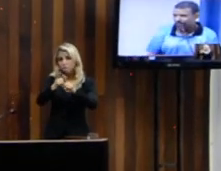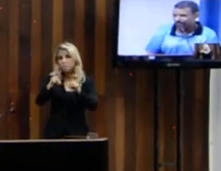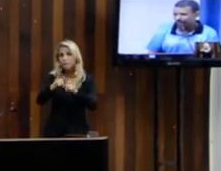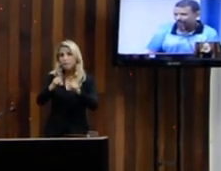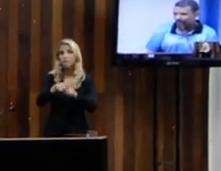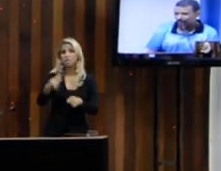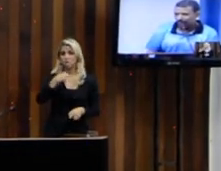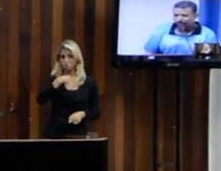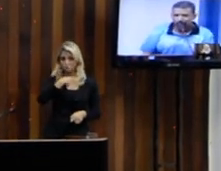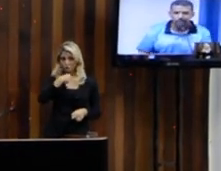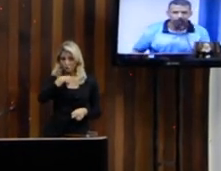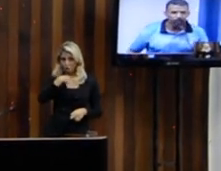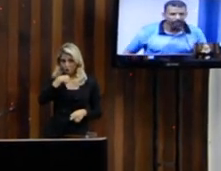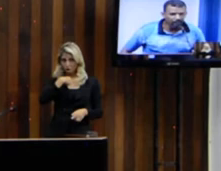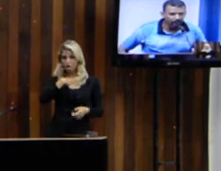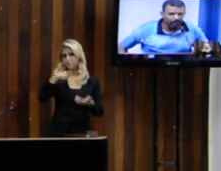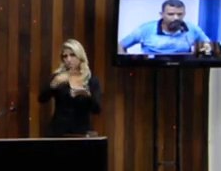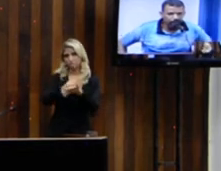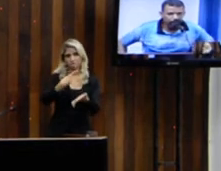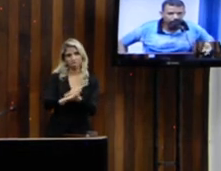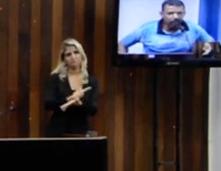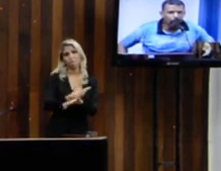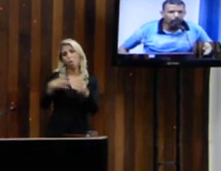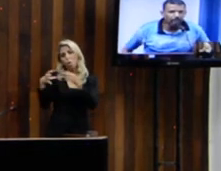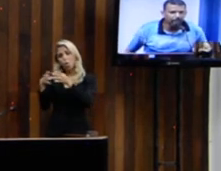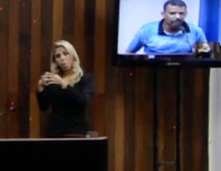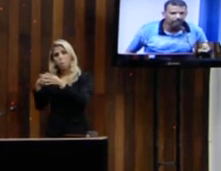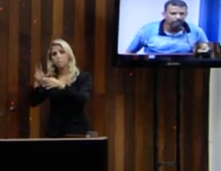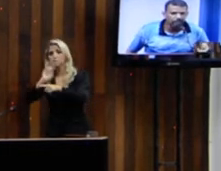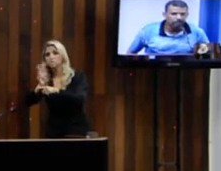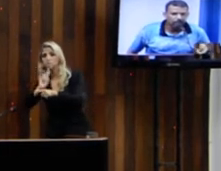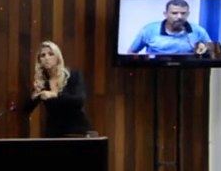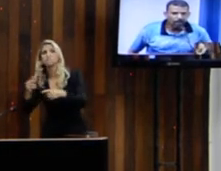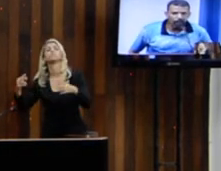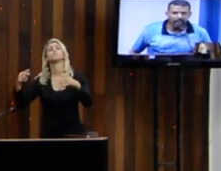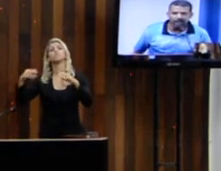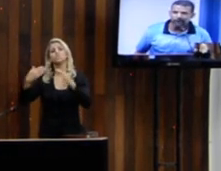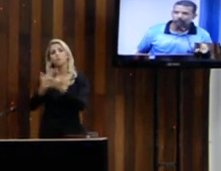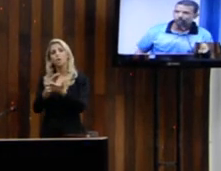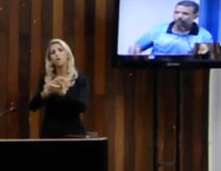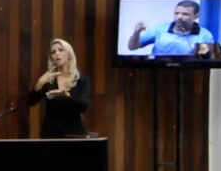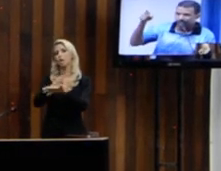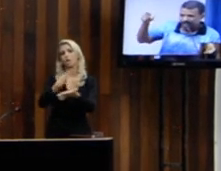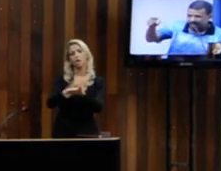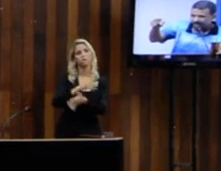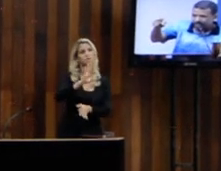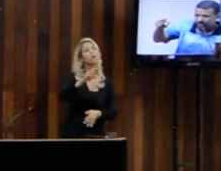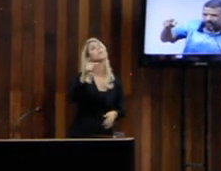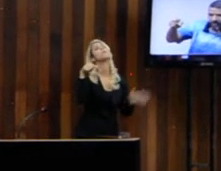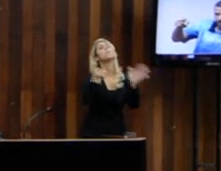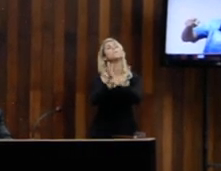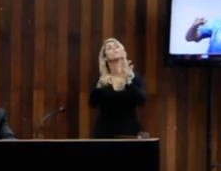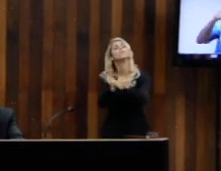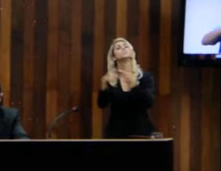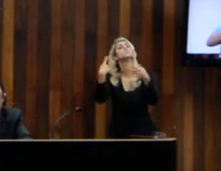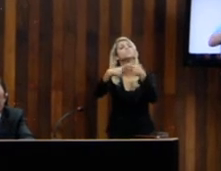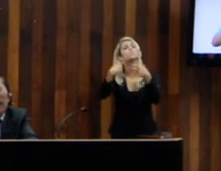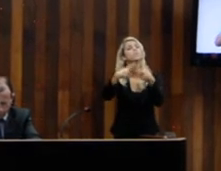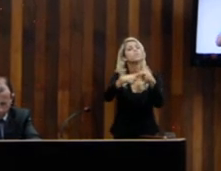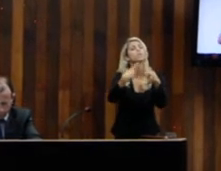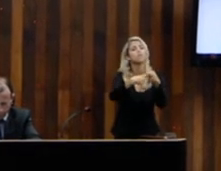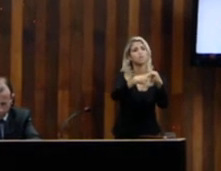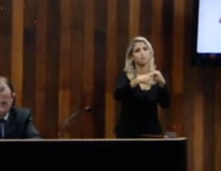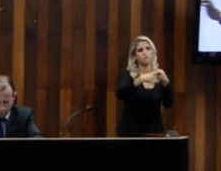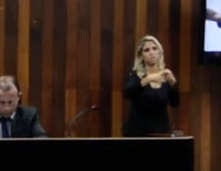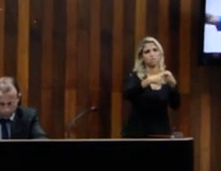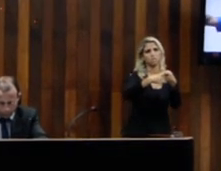vereadores, contra a gente. Mas por quê, Fábio? Por que contra vocês. Porque ele falou que vocês, que ele